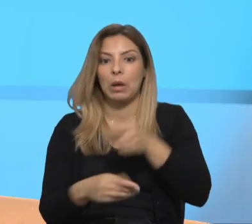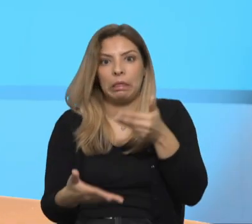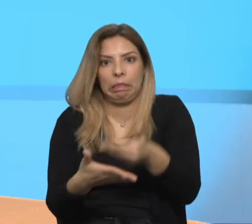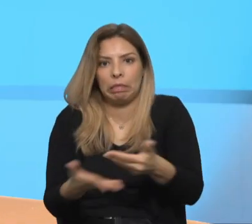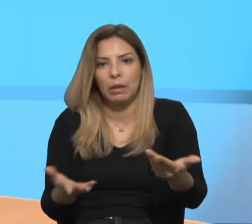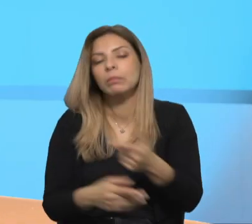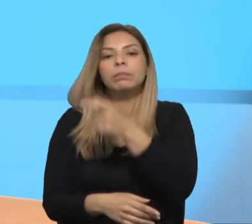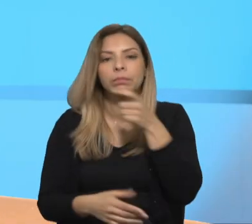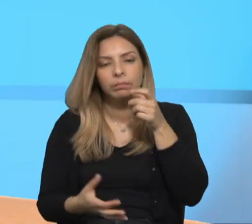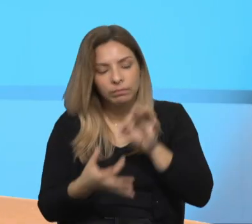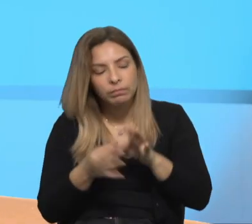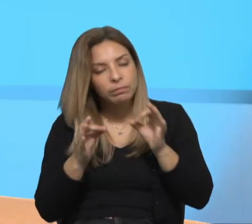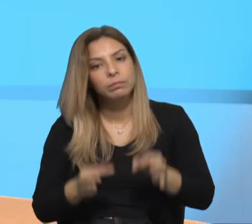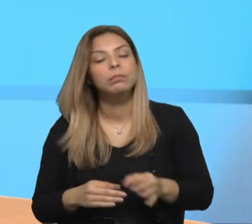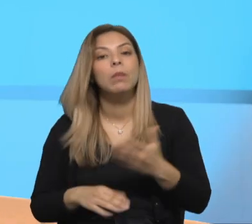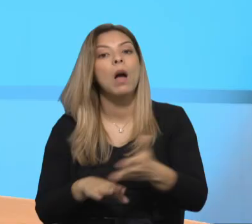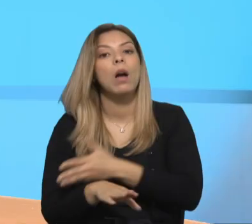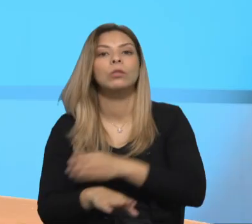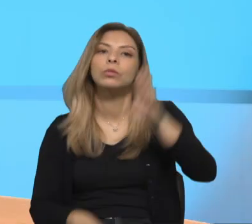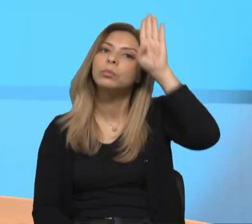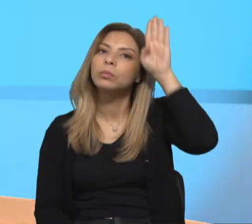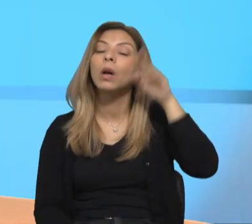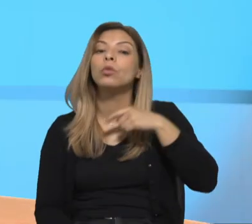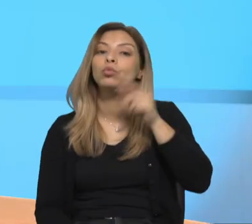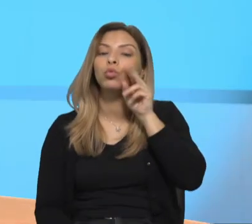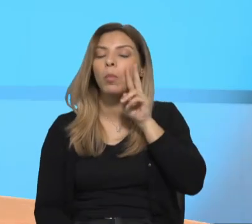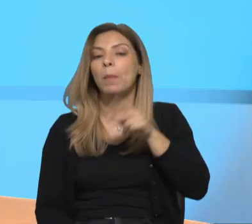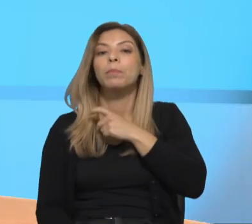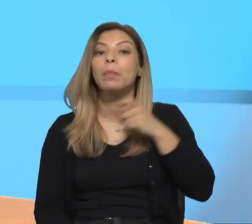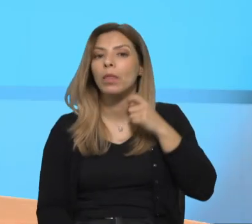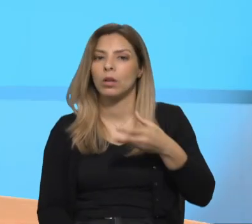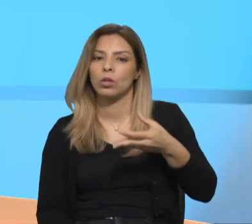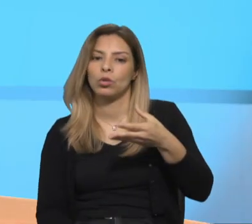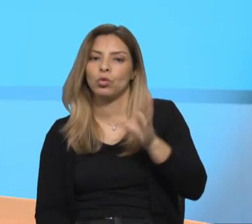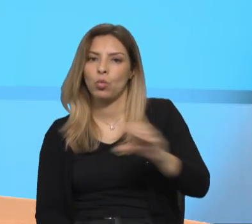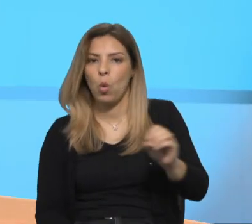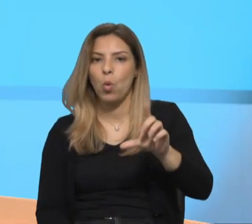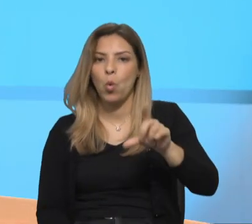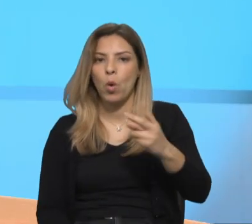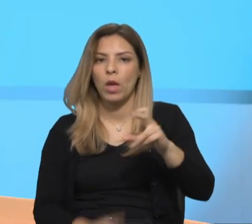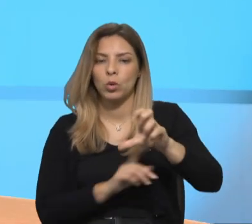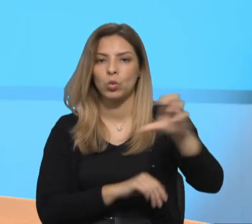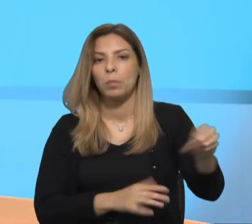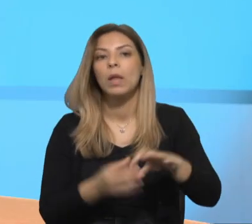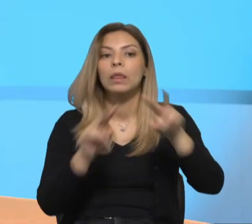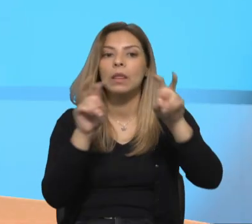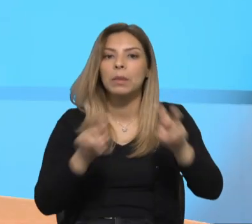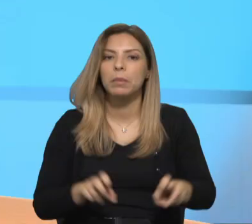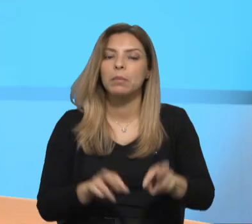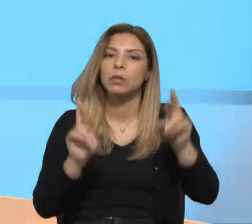os nossos telespectadores. Antes, vamos ouvir o Padre João Lourenço nesse tópico, tema da liberdade, que ele recolhe a partir da liturgia de